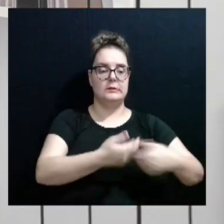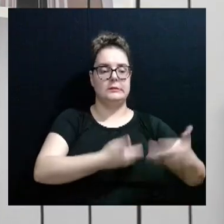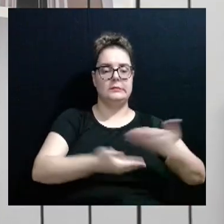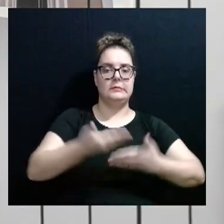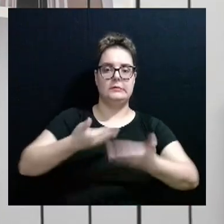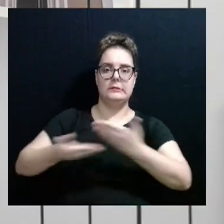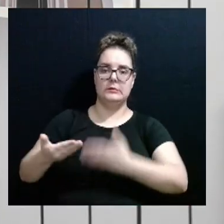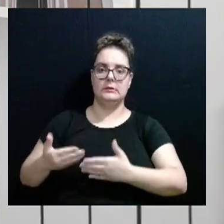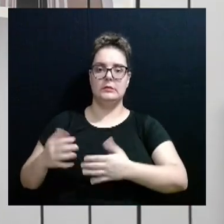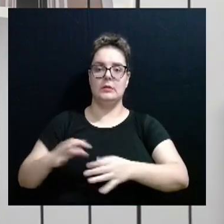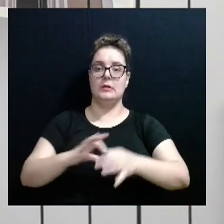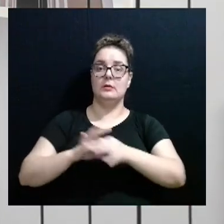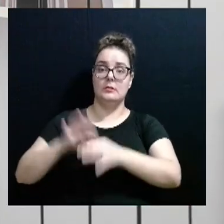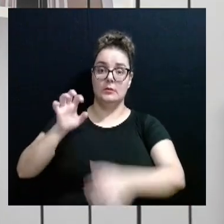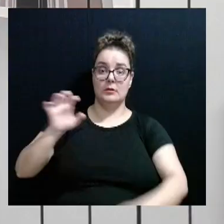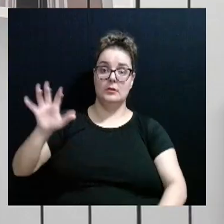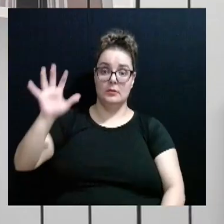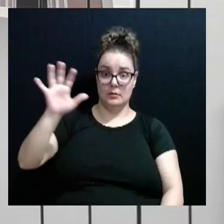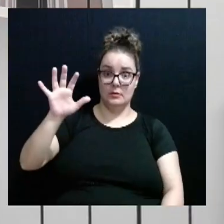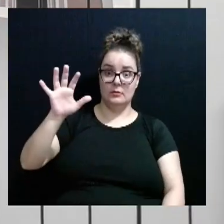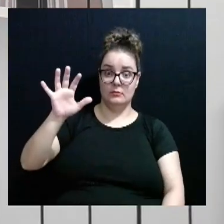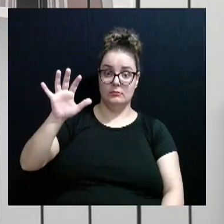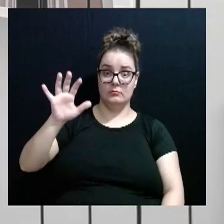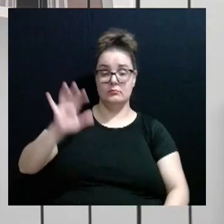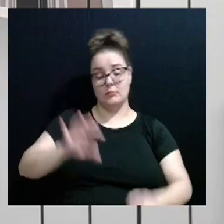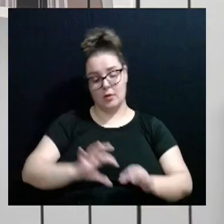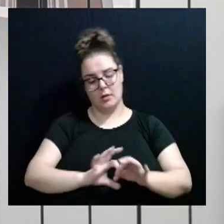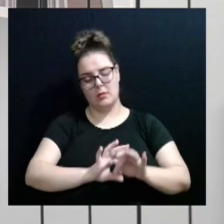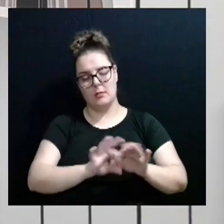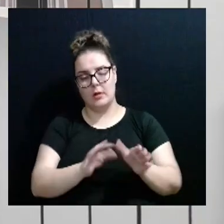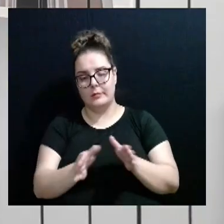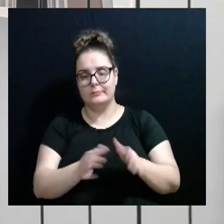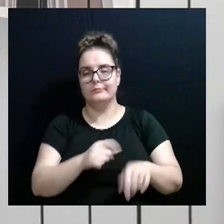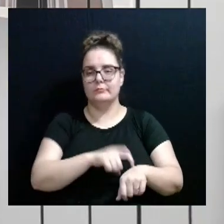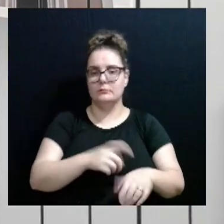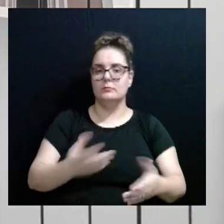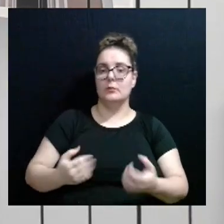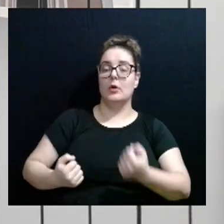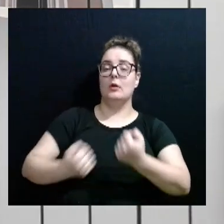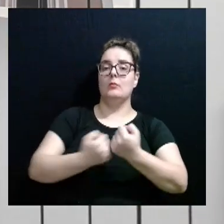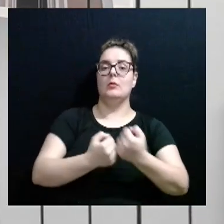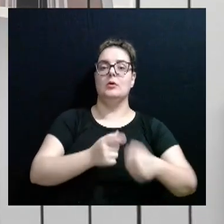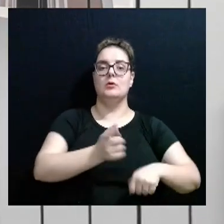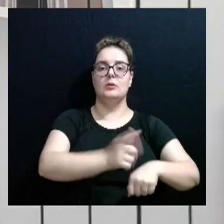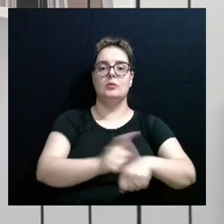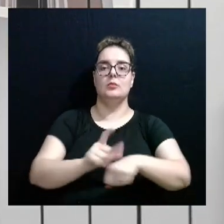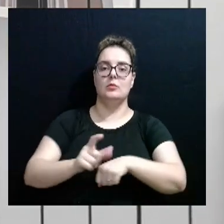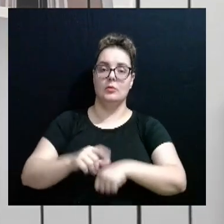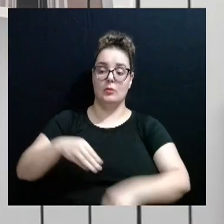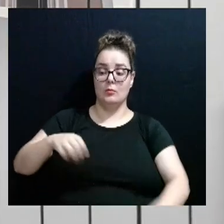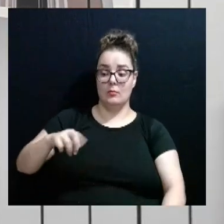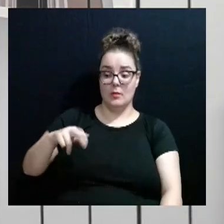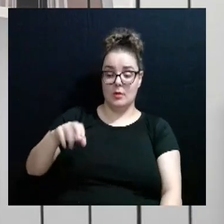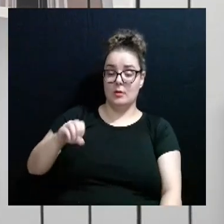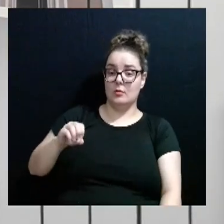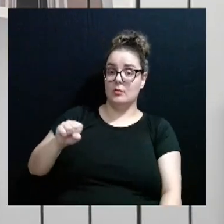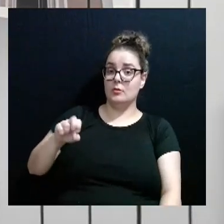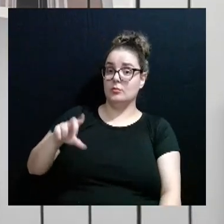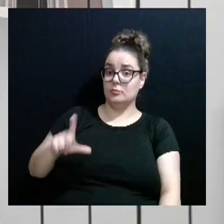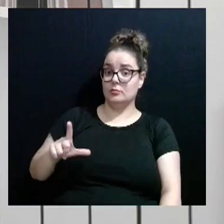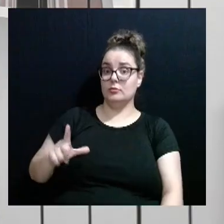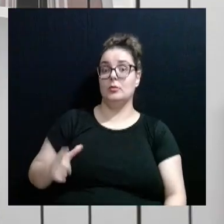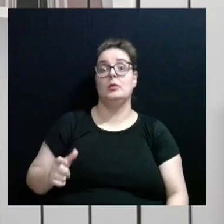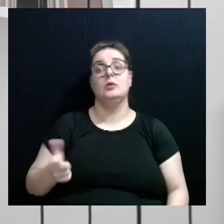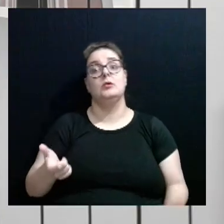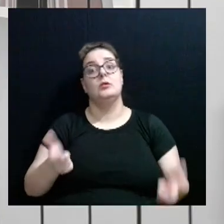União Europeia deu aval provisório para o acordo comercial com o Mercosul. Isso prevê uma redução gradual